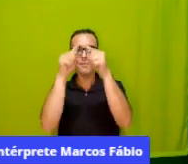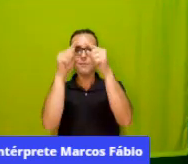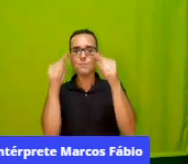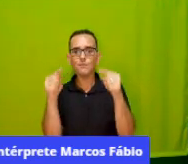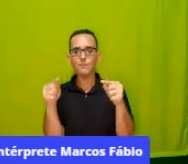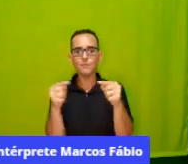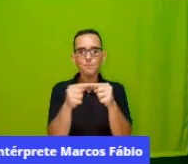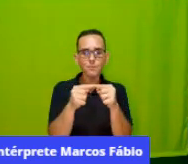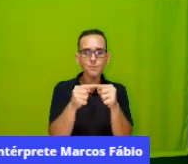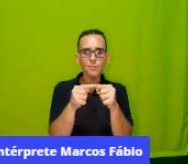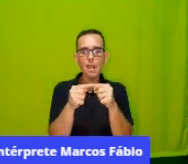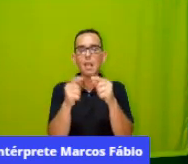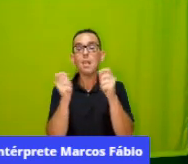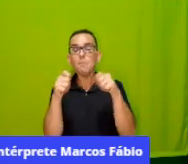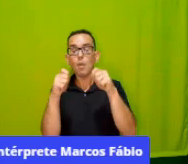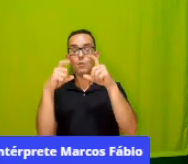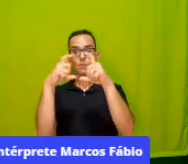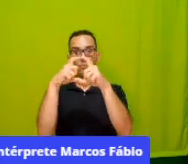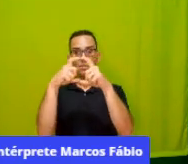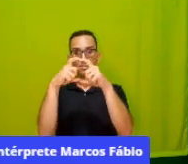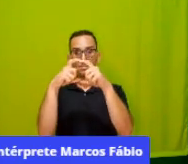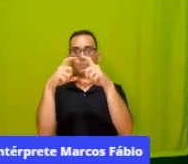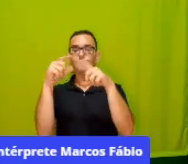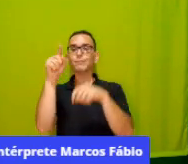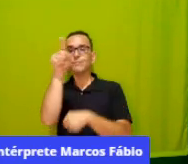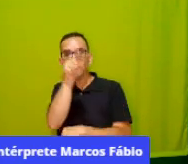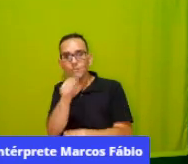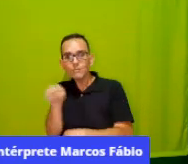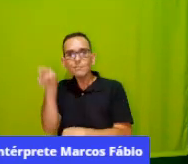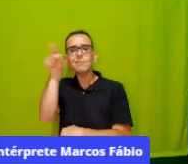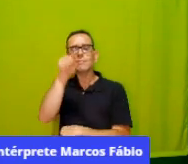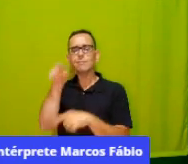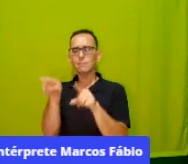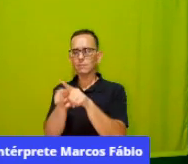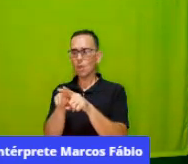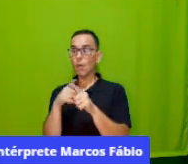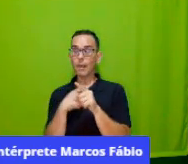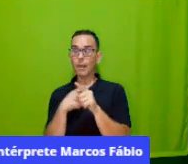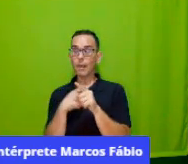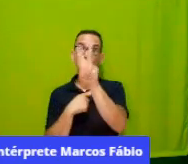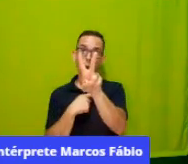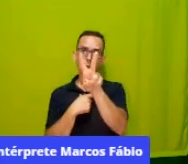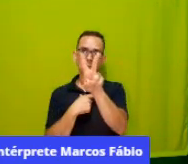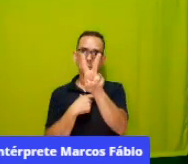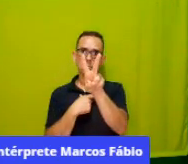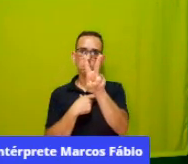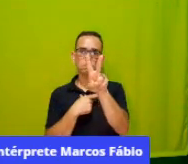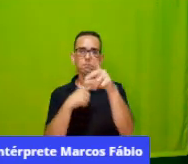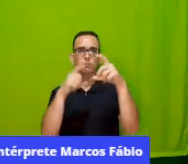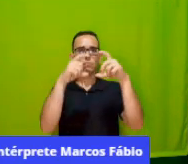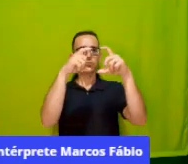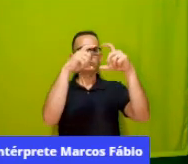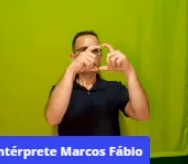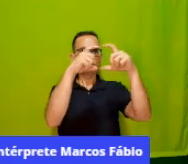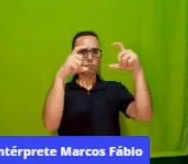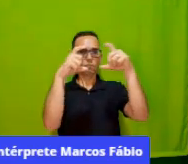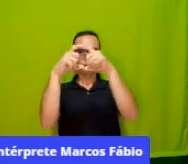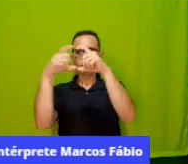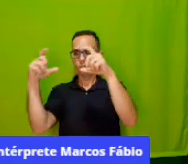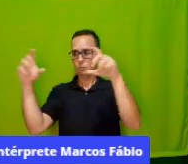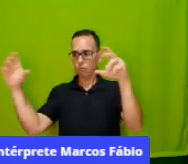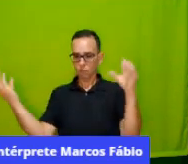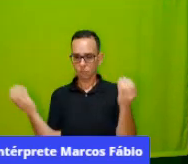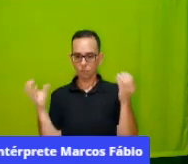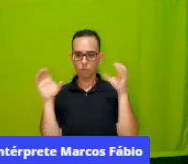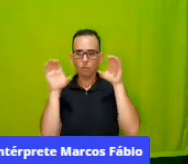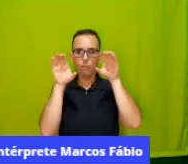Vamos supor, aqui a gente tem as formas geométricas. A gente pode associar a quantidade com as formas geométricas.